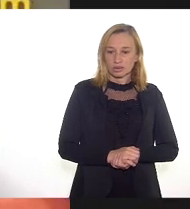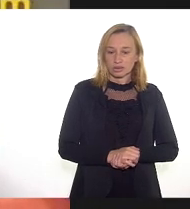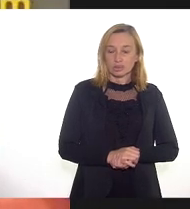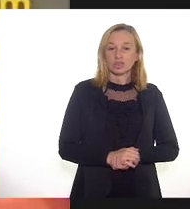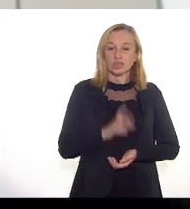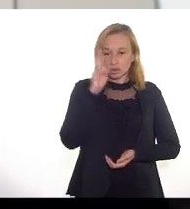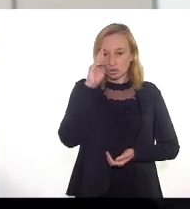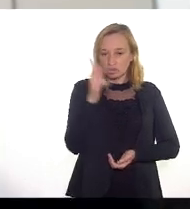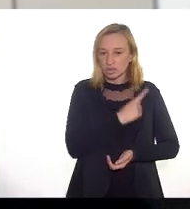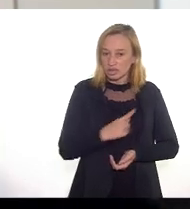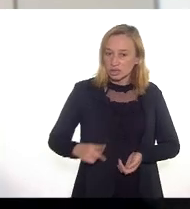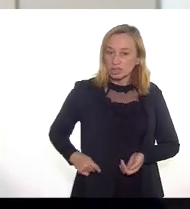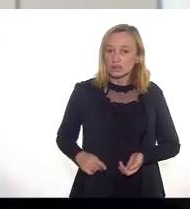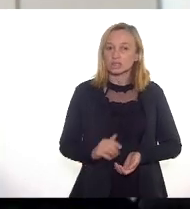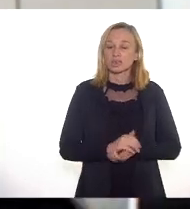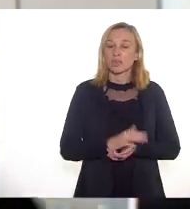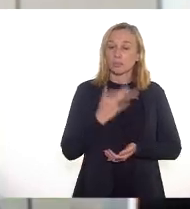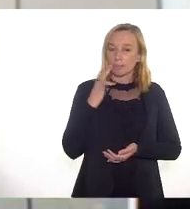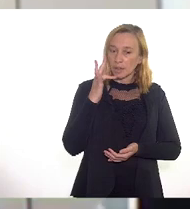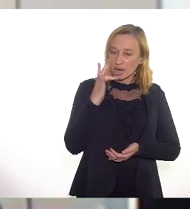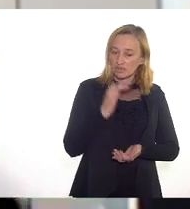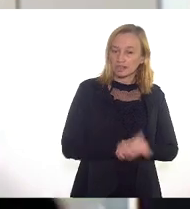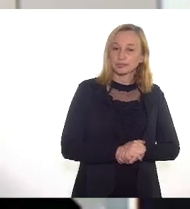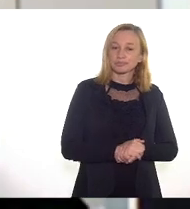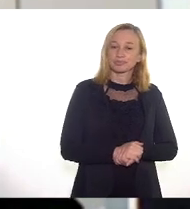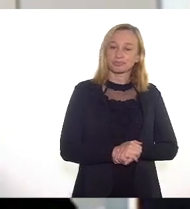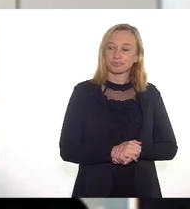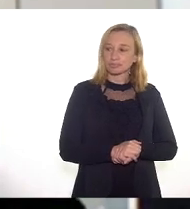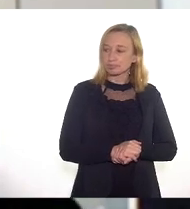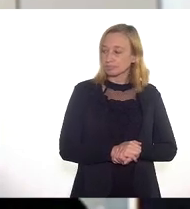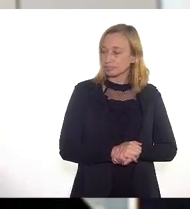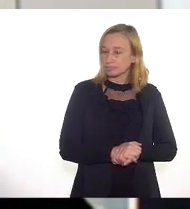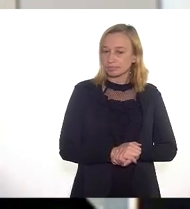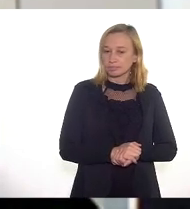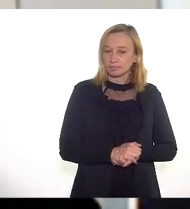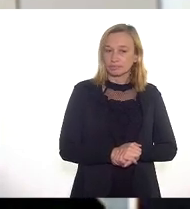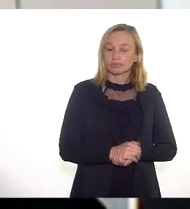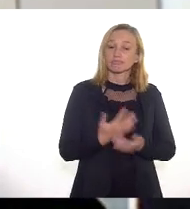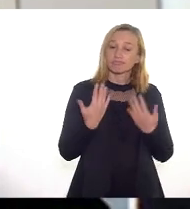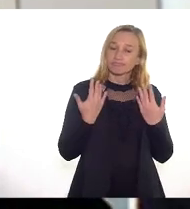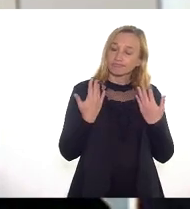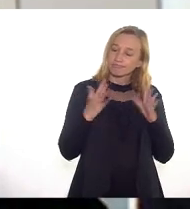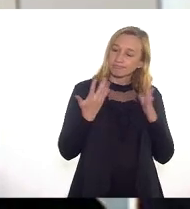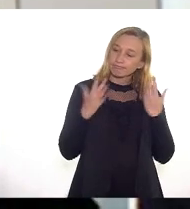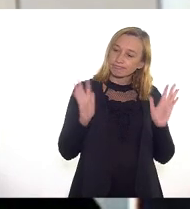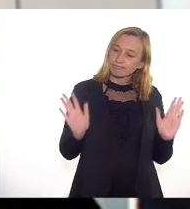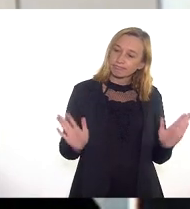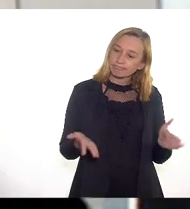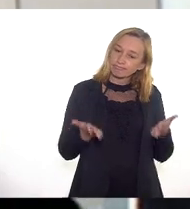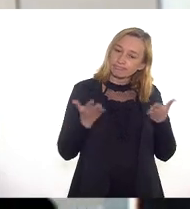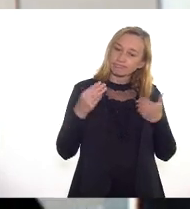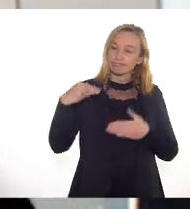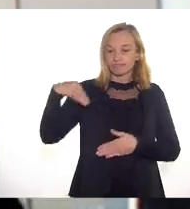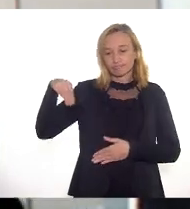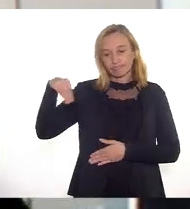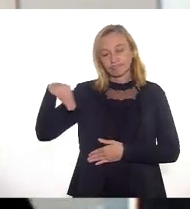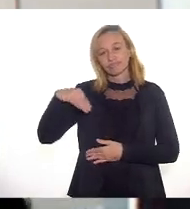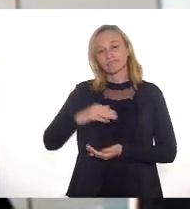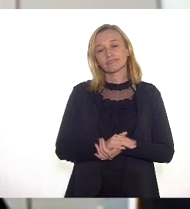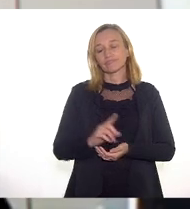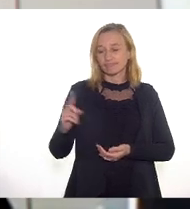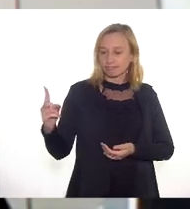Senhor presidente, serei breve. Quero elogiar a iniciativa do deputado Carlos Mink de trazer para essa